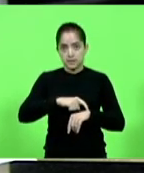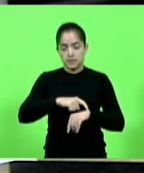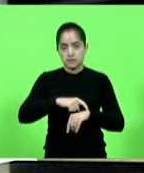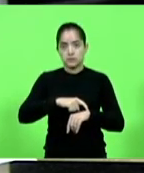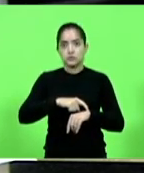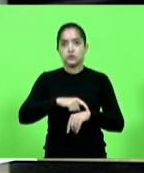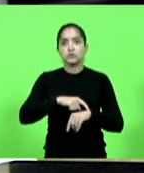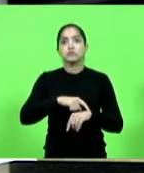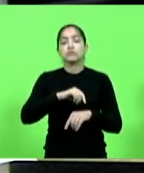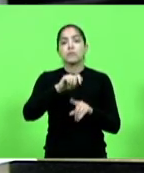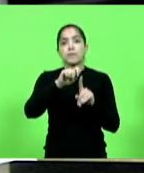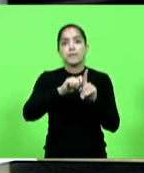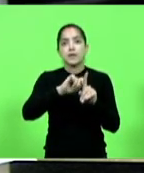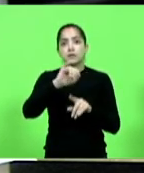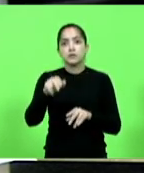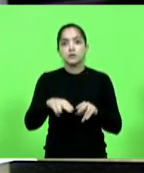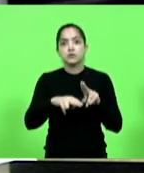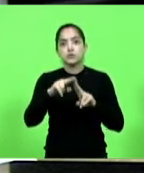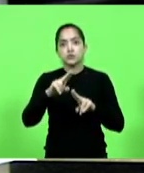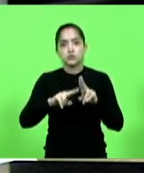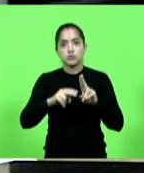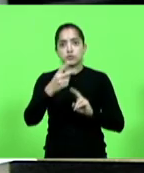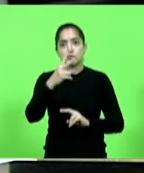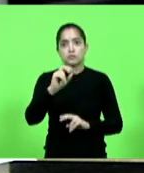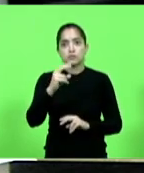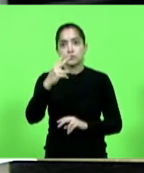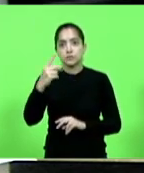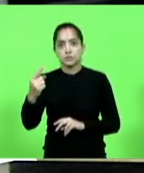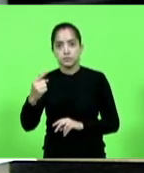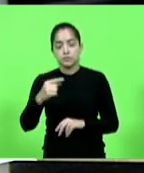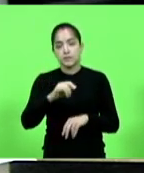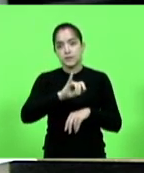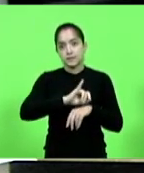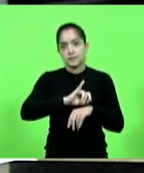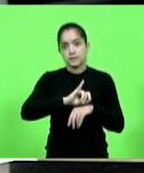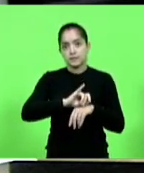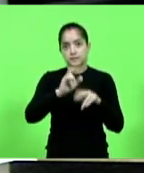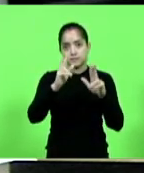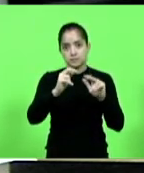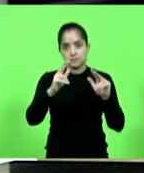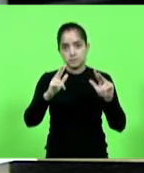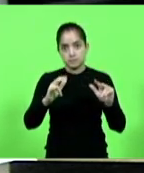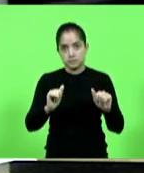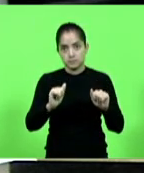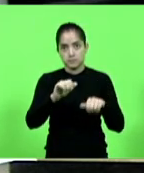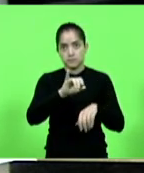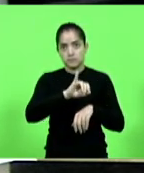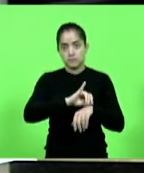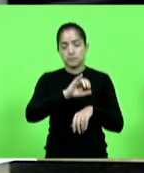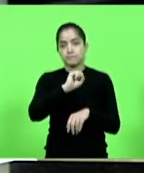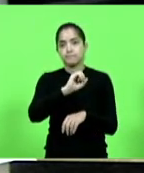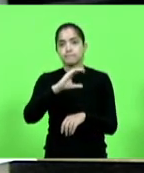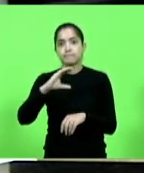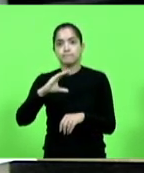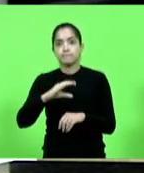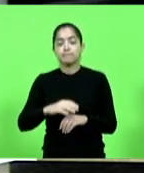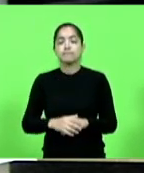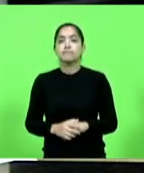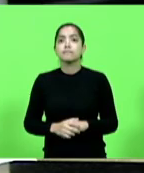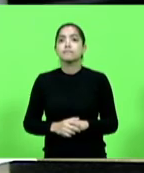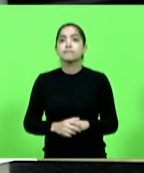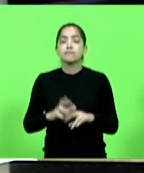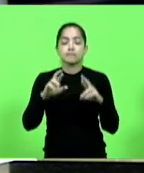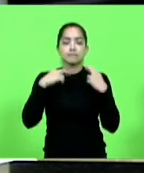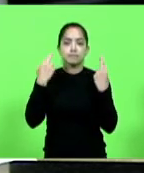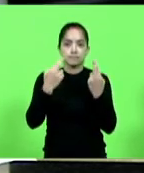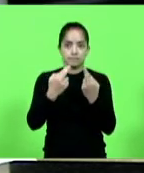junho do ano de 2021, nesta cidade de Florianópolis, capital do Estado de Santa Catarina, reuniu